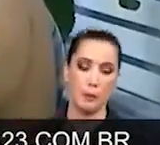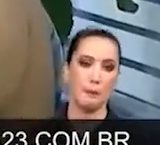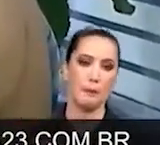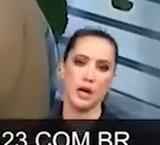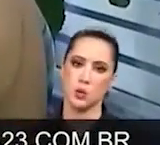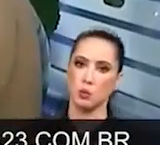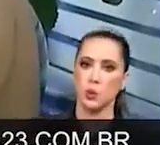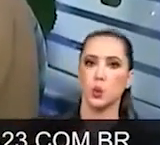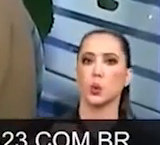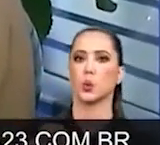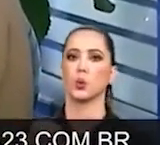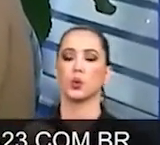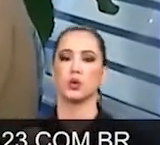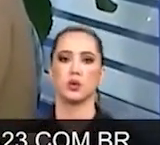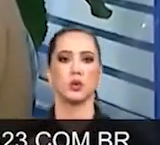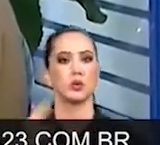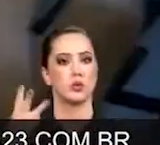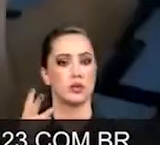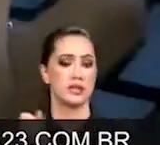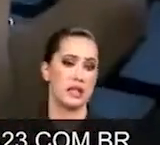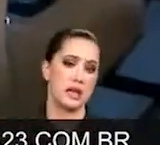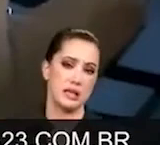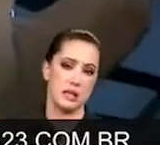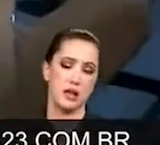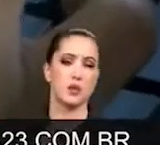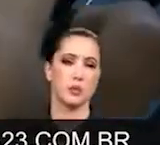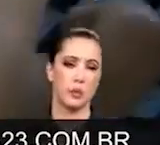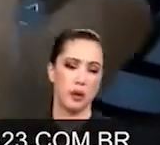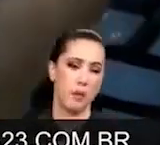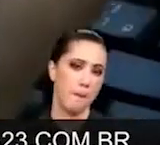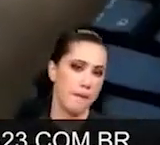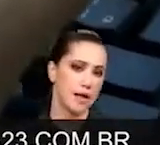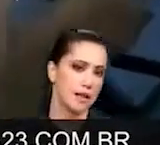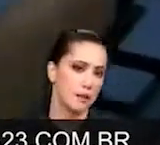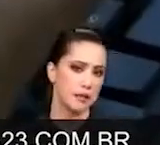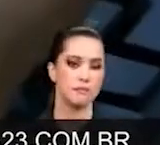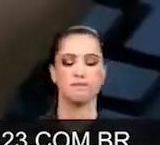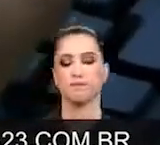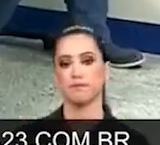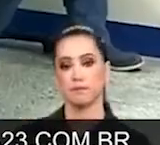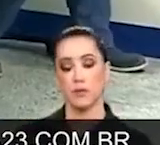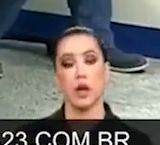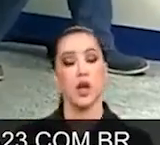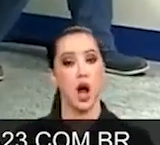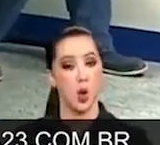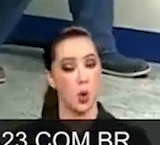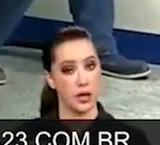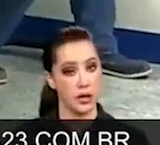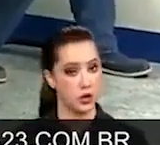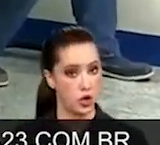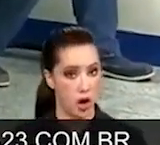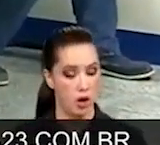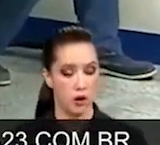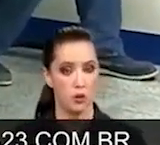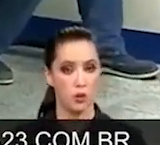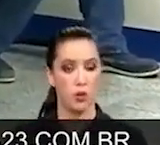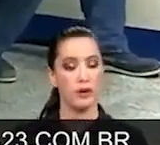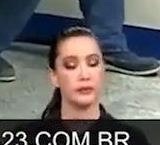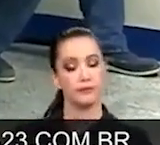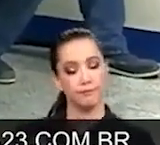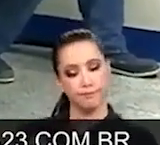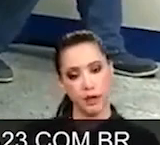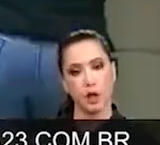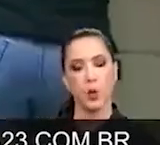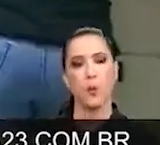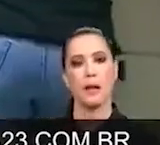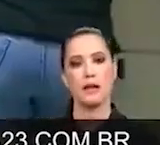foi alterado nos últimos 3 anos por causa da pandemia de Covid-19. E a partir deste ano, a entrega vai